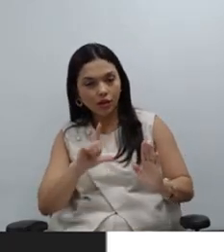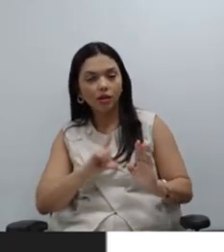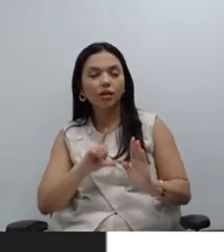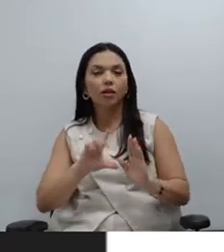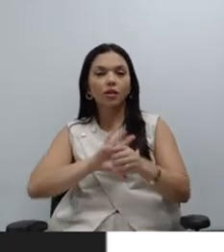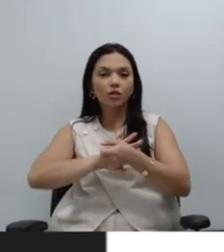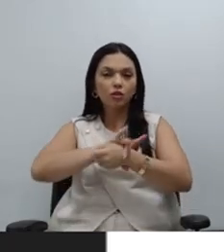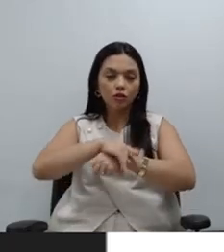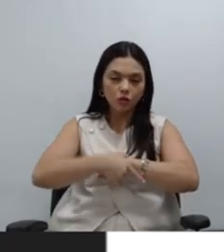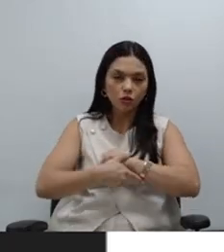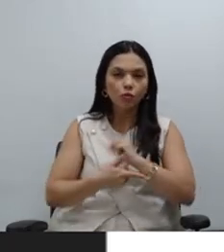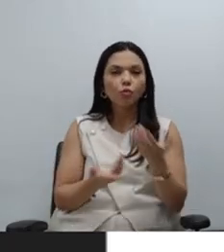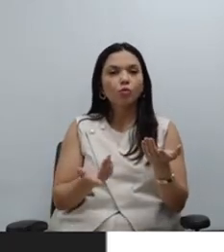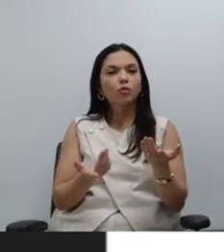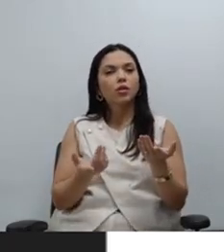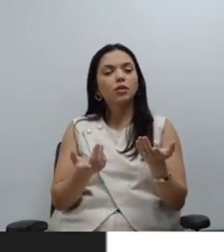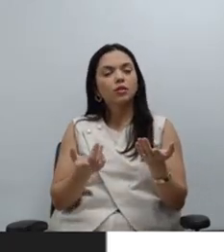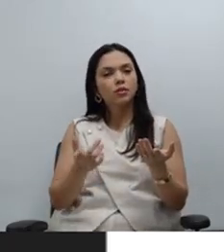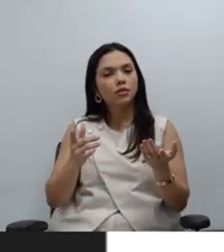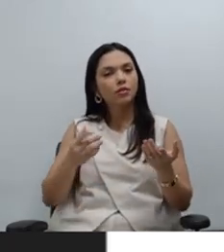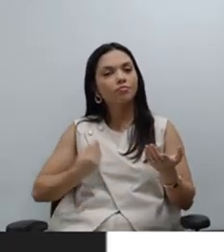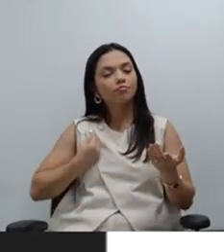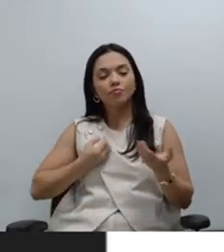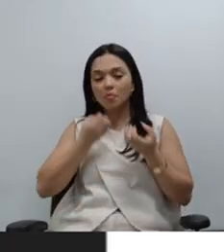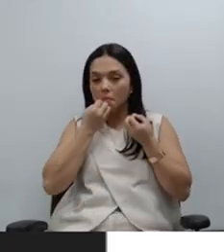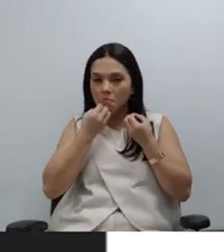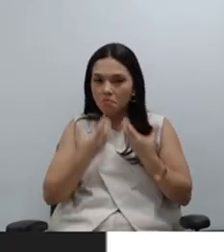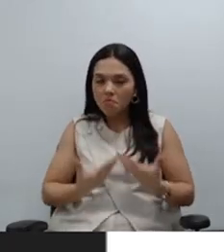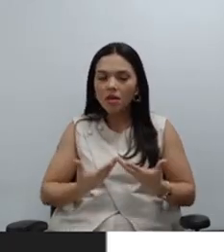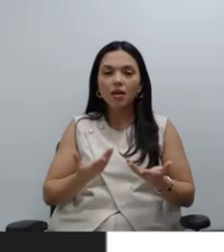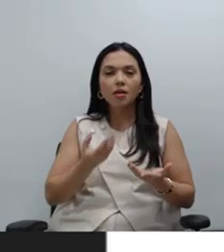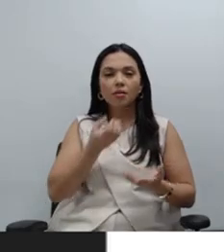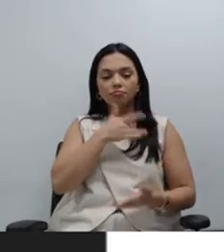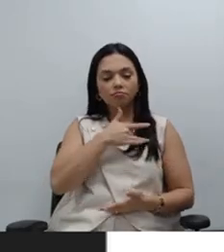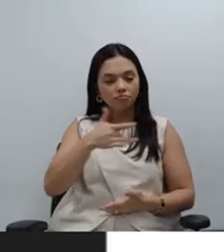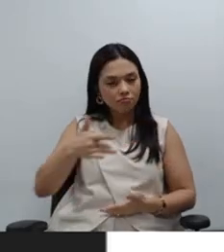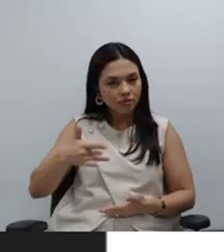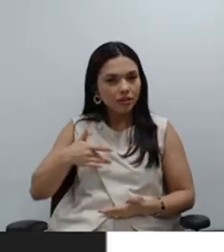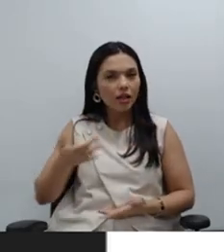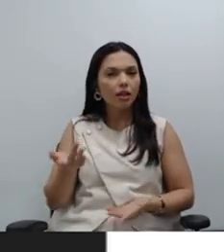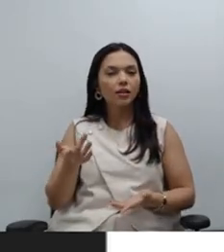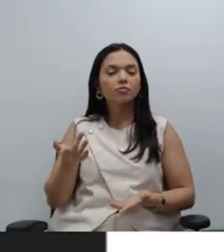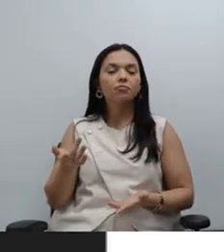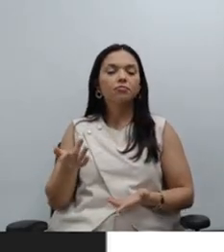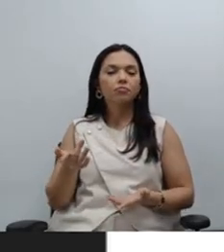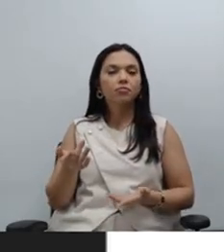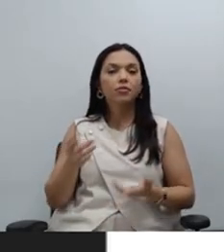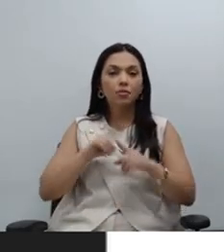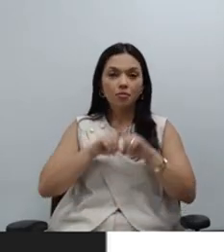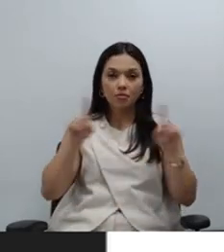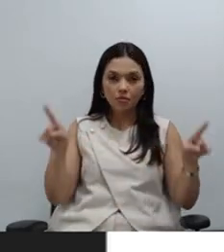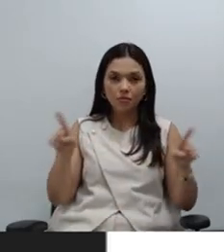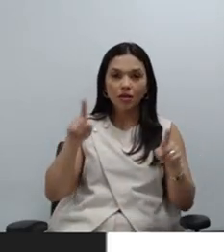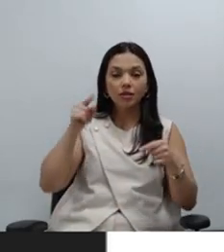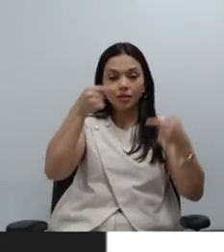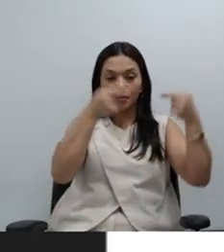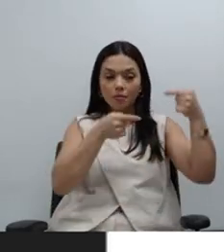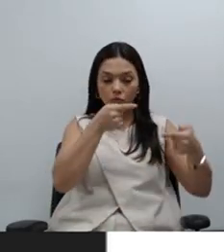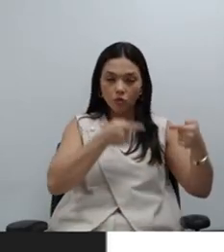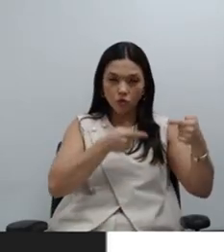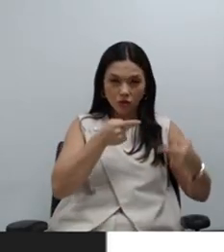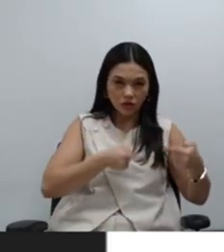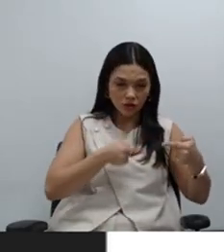segurança, dignidade, bem-estar e saúde. Porém, a necropolítica atua, aprofundando